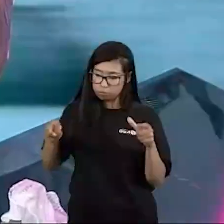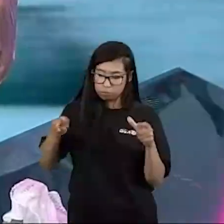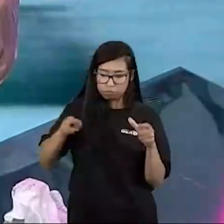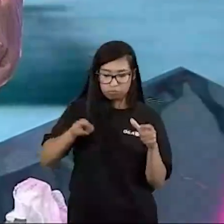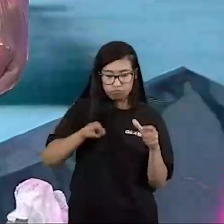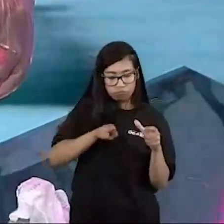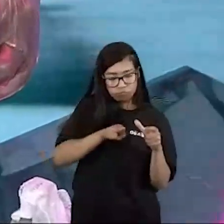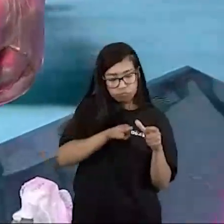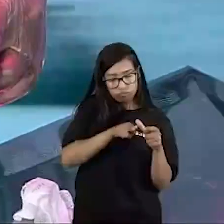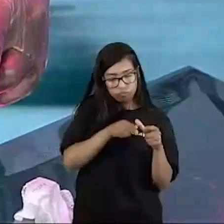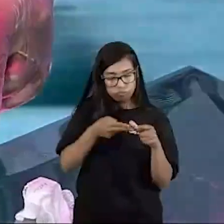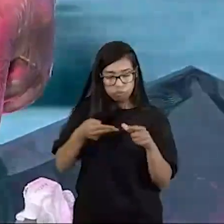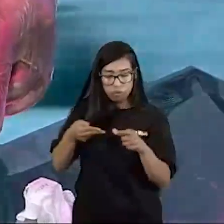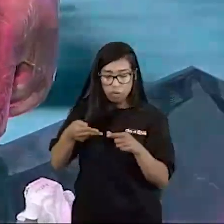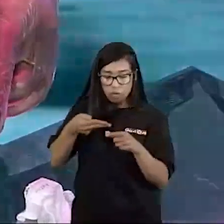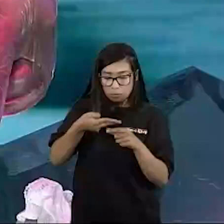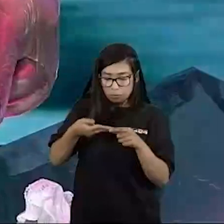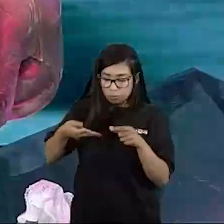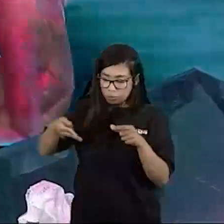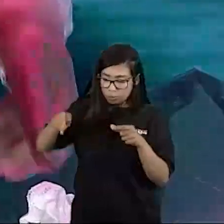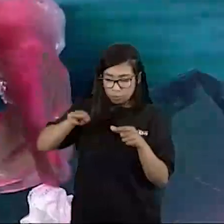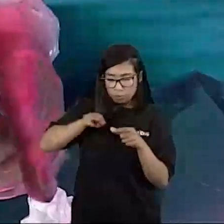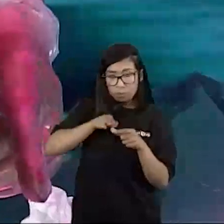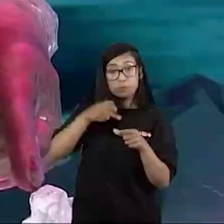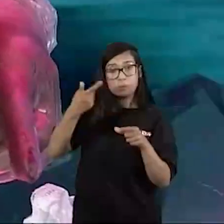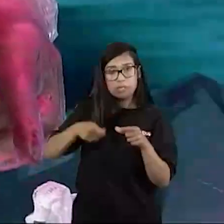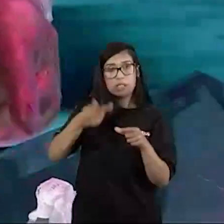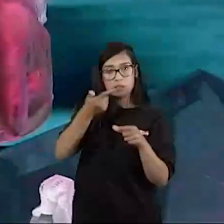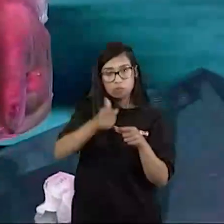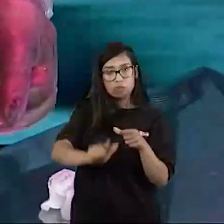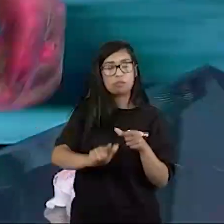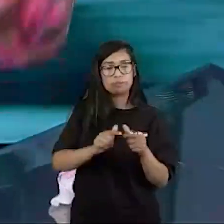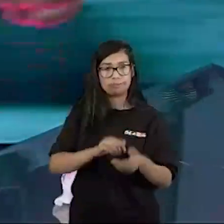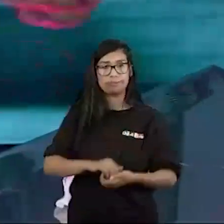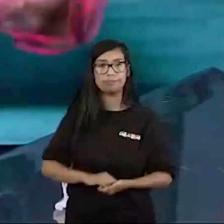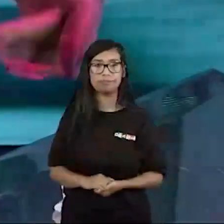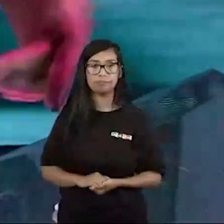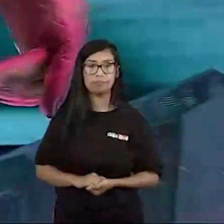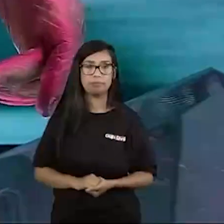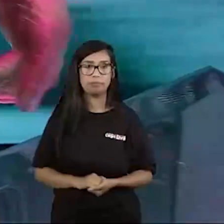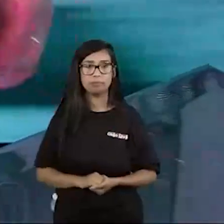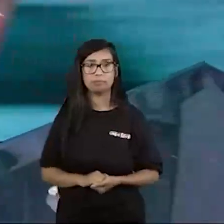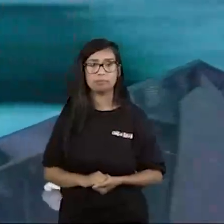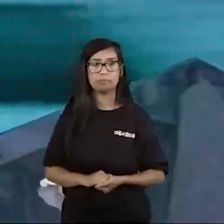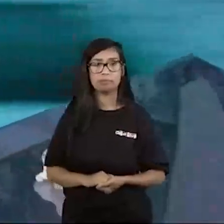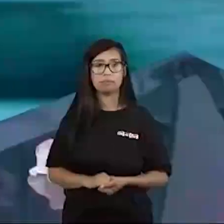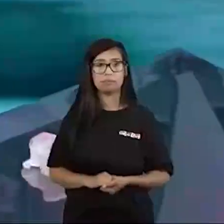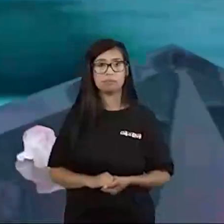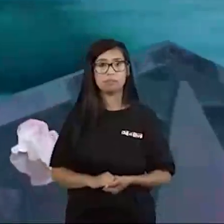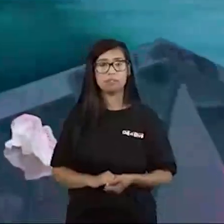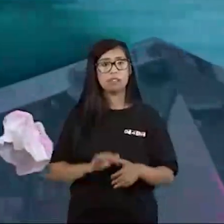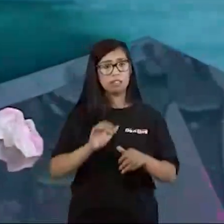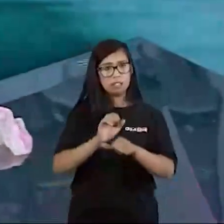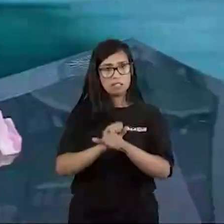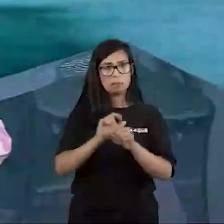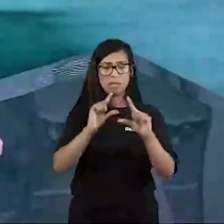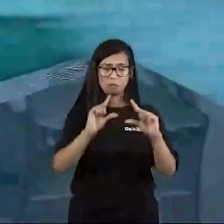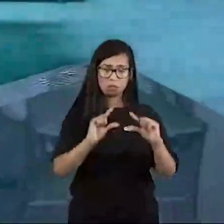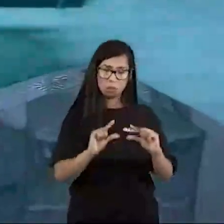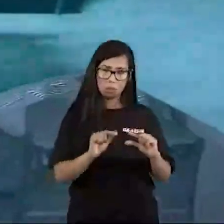uniformização do material. E assim eu espero secar e vou corar